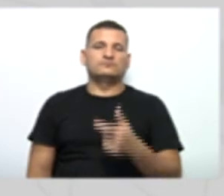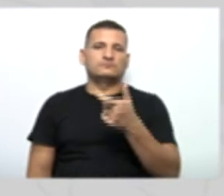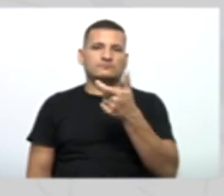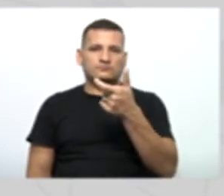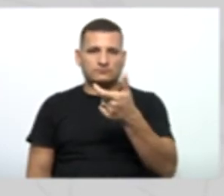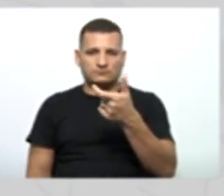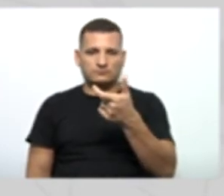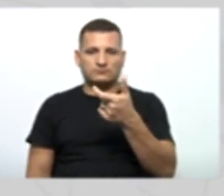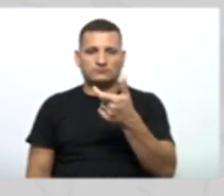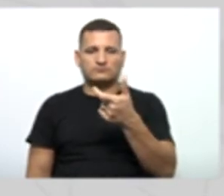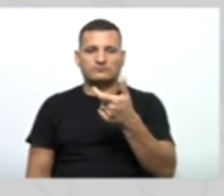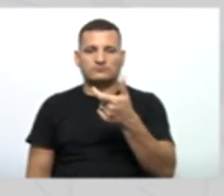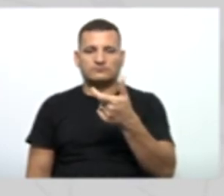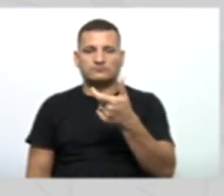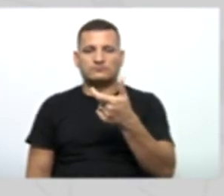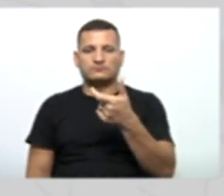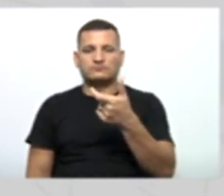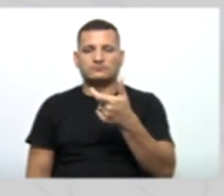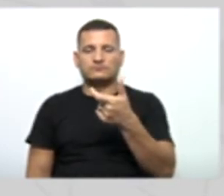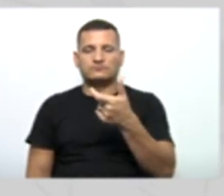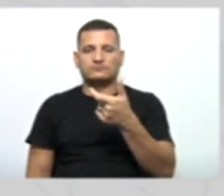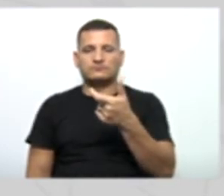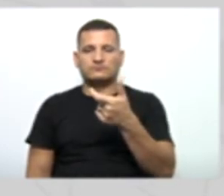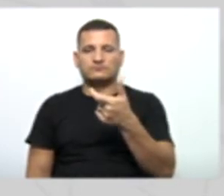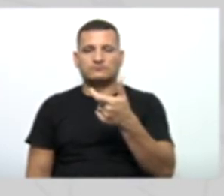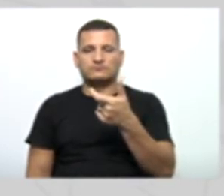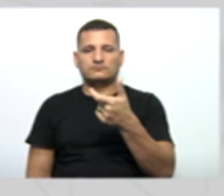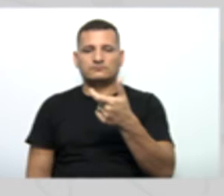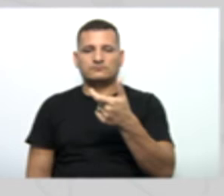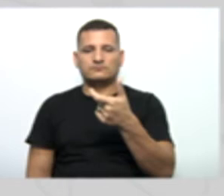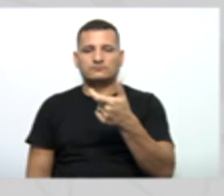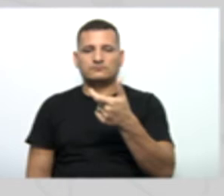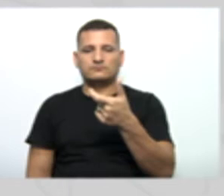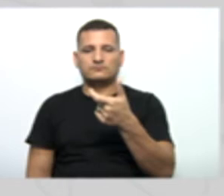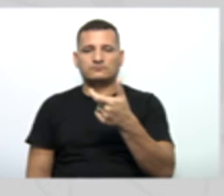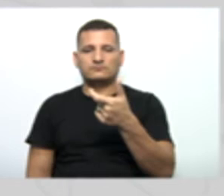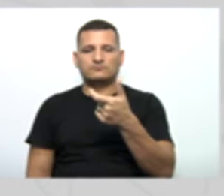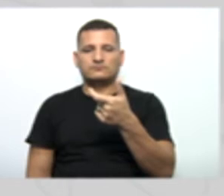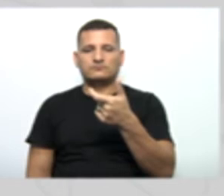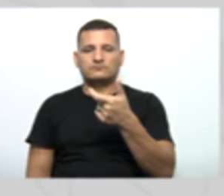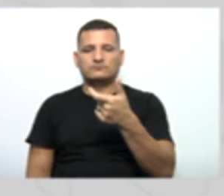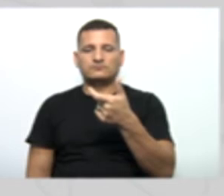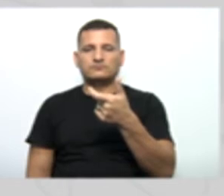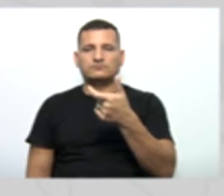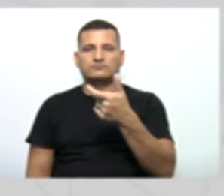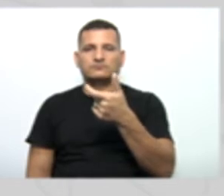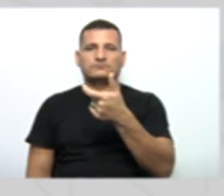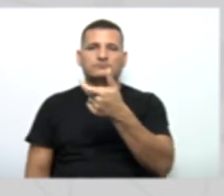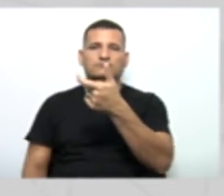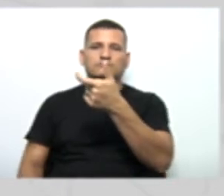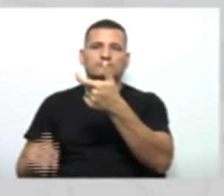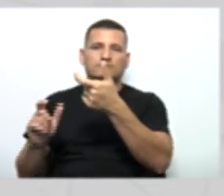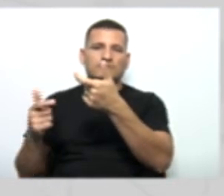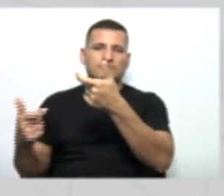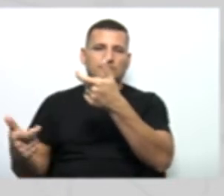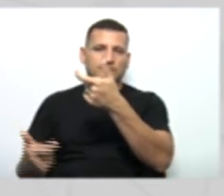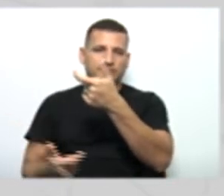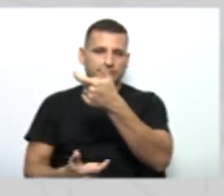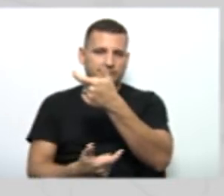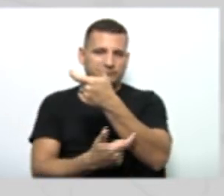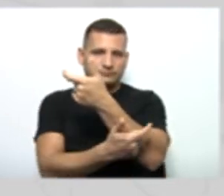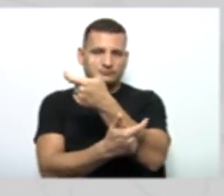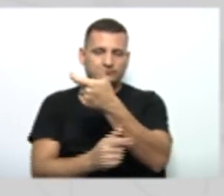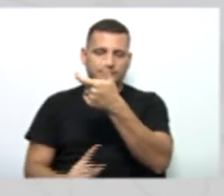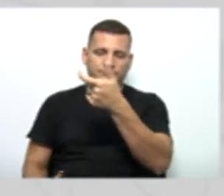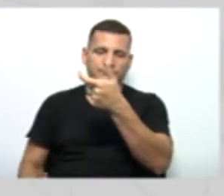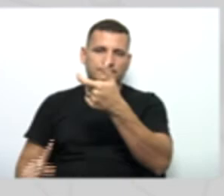certo? Associada, não é isso? Outras classes menores vão estar associando a outra. Então assim, ó,